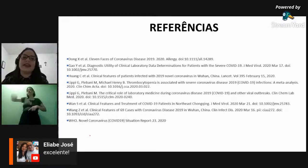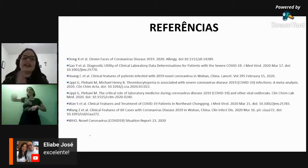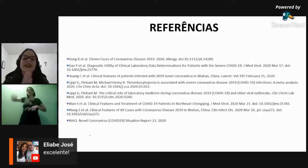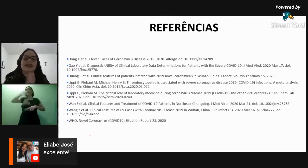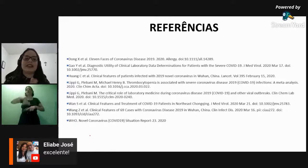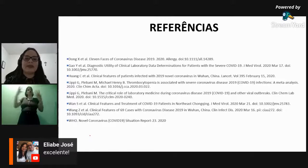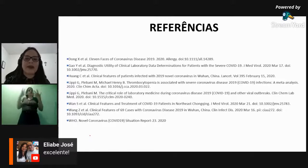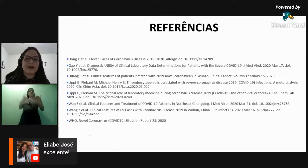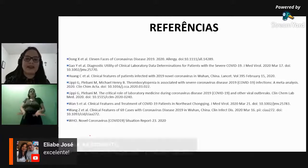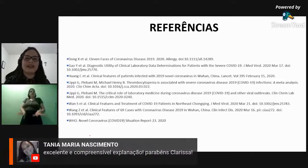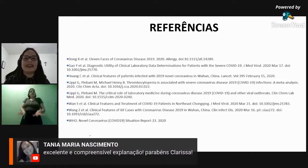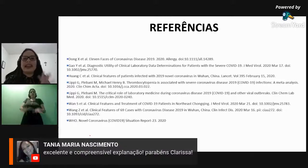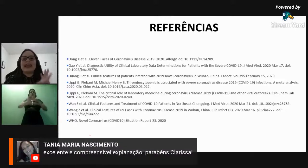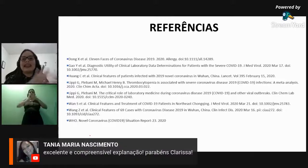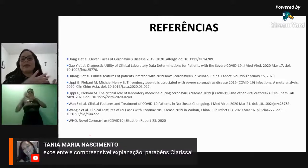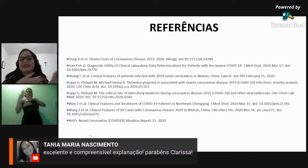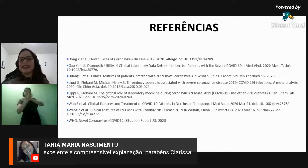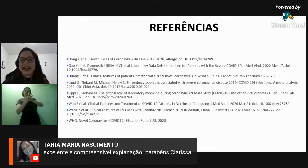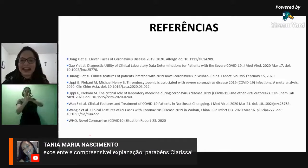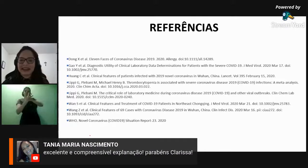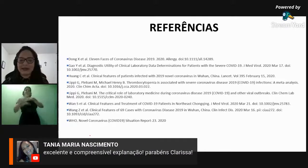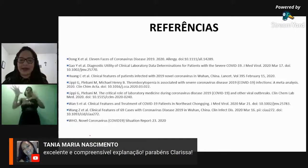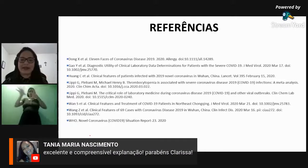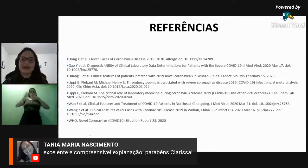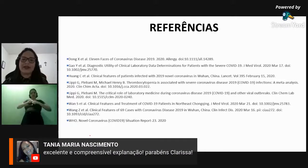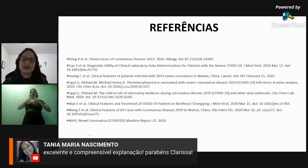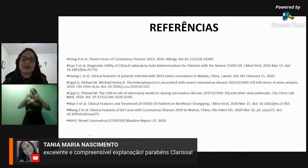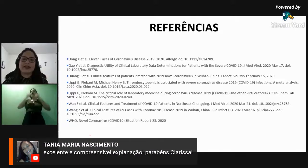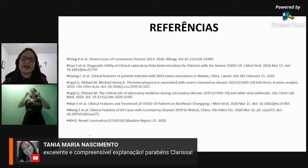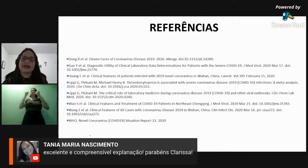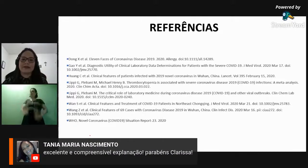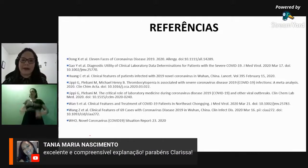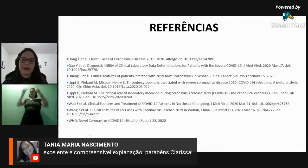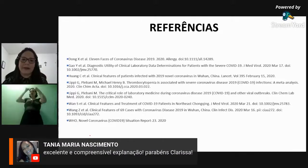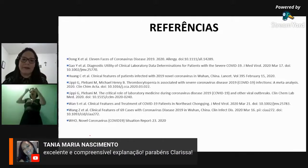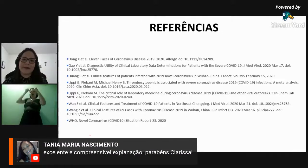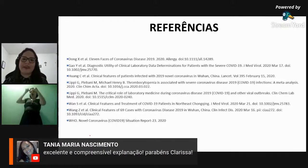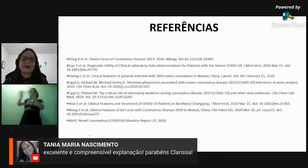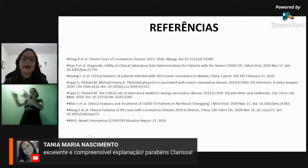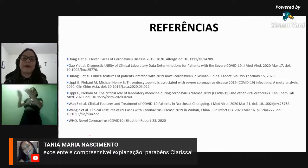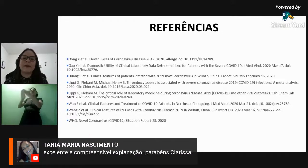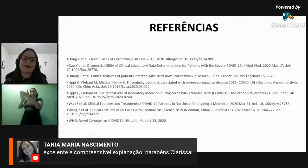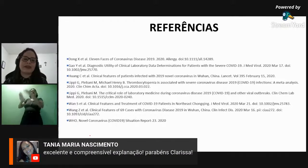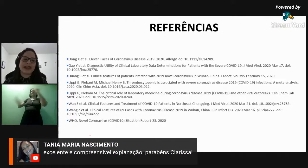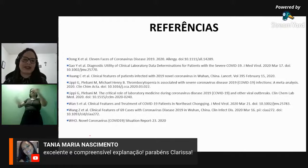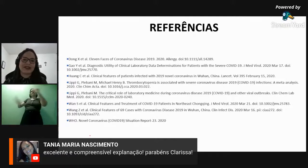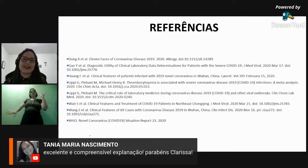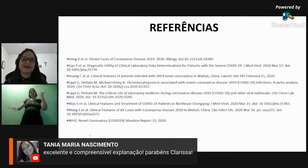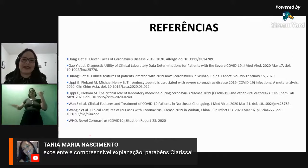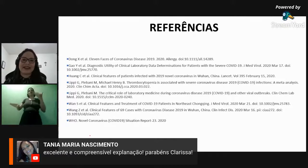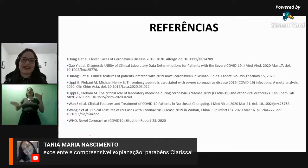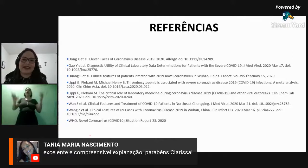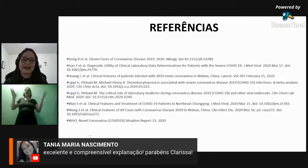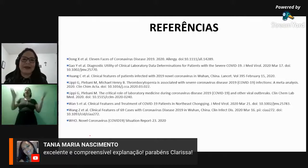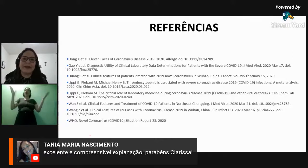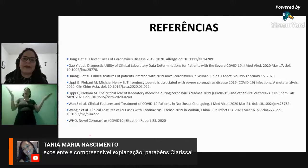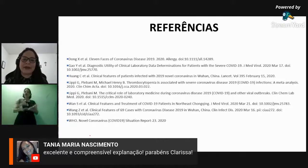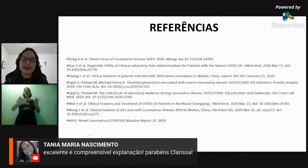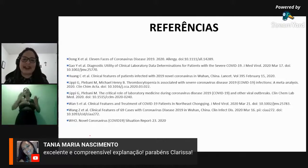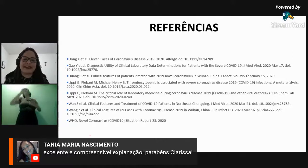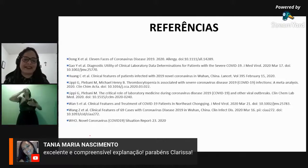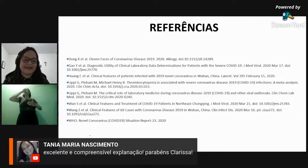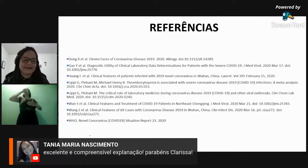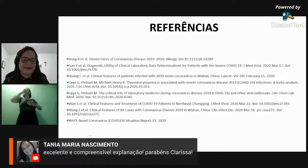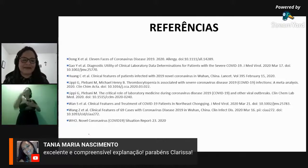doença. E a gente pode eliminá-la de perto da gente dessa forma. Espero muito ter ajudado vocês.